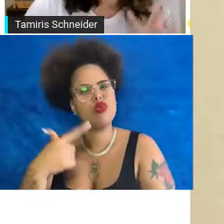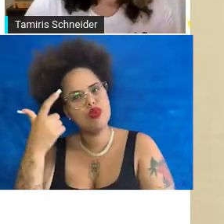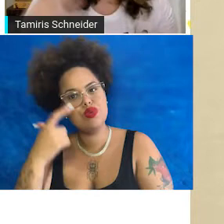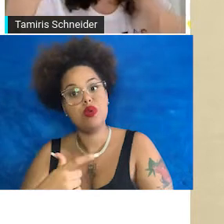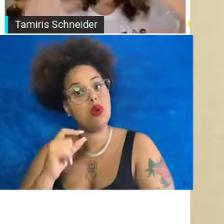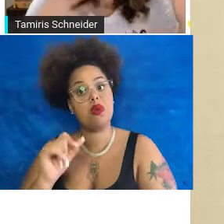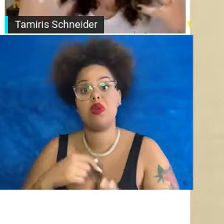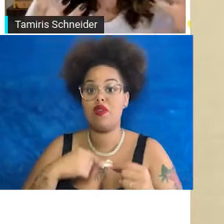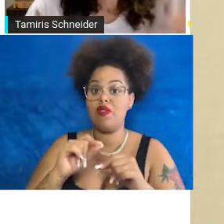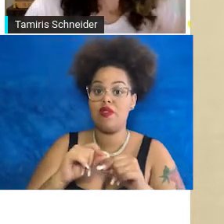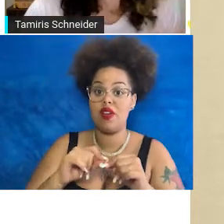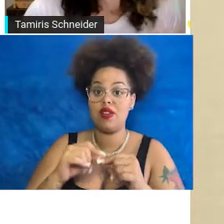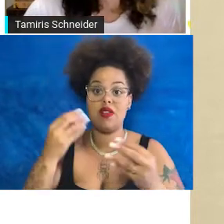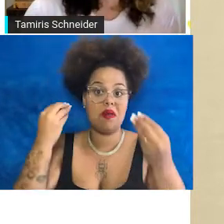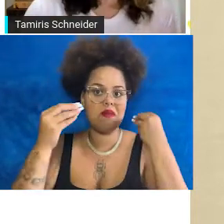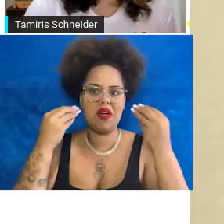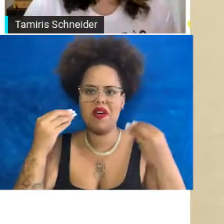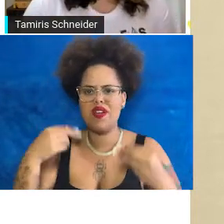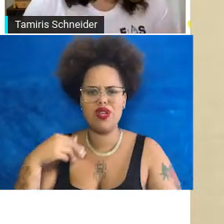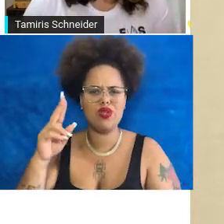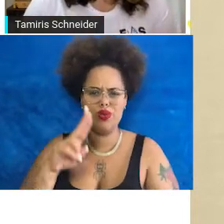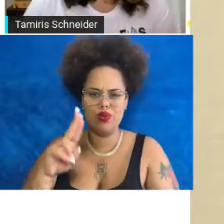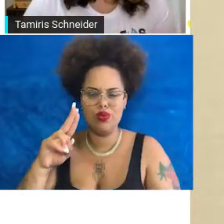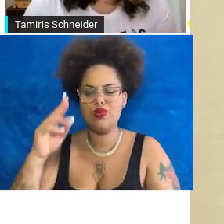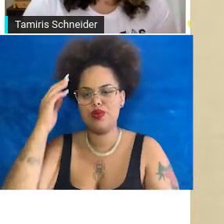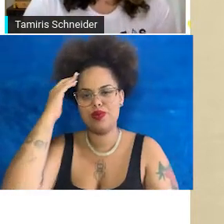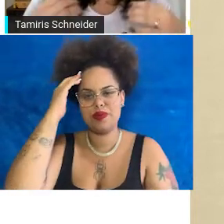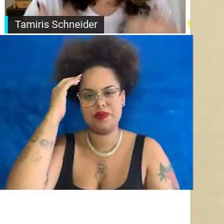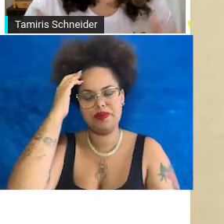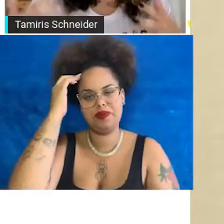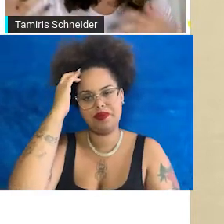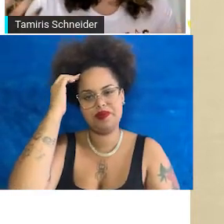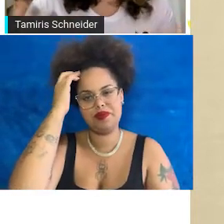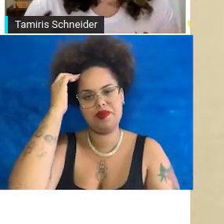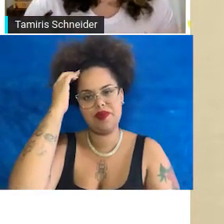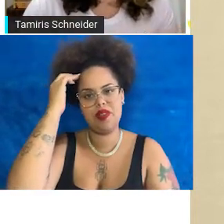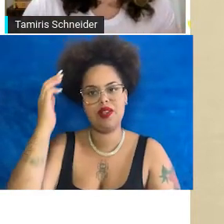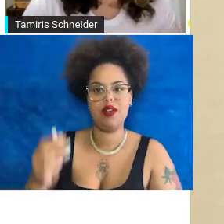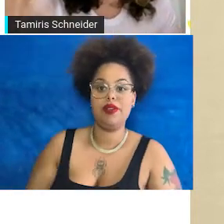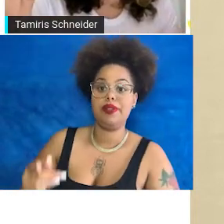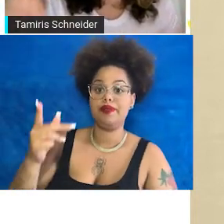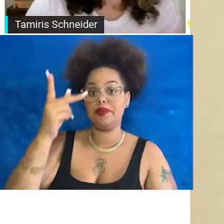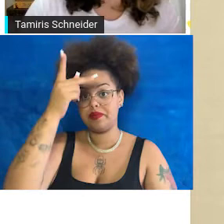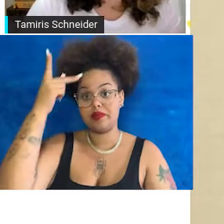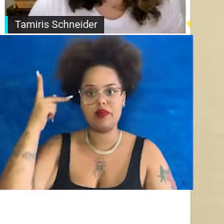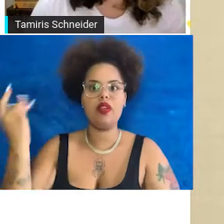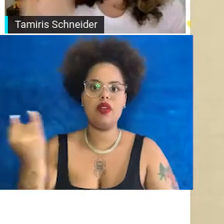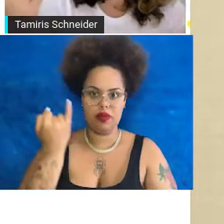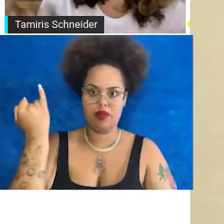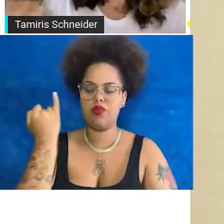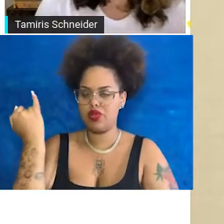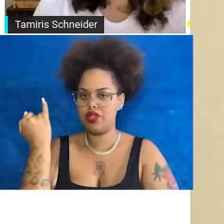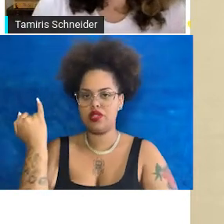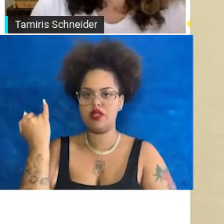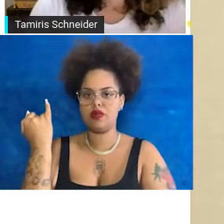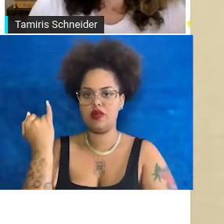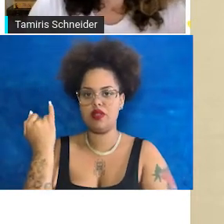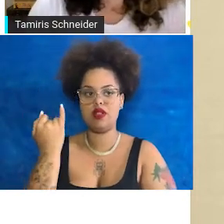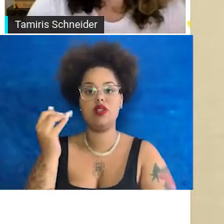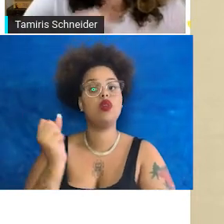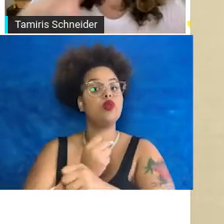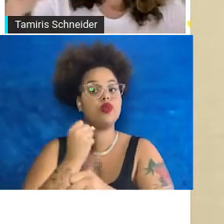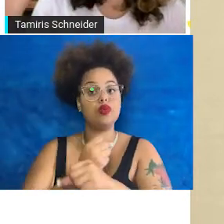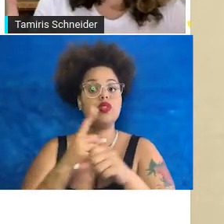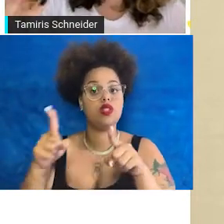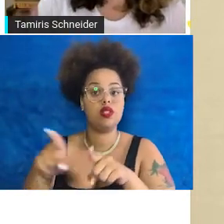faço, né? O estilo da maquiagem que eu uso. Então é isso, são pessoas importantíssimas para construir